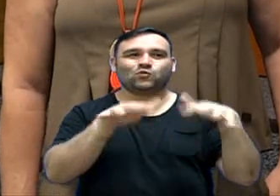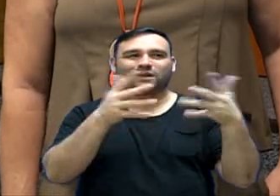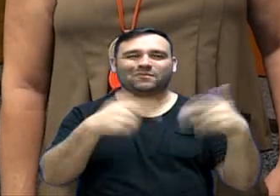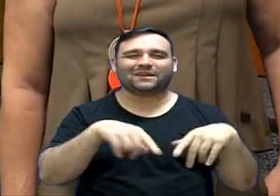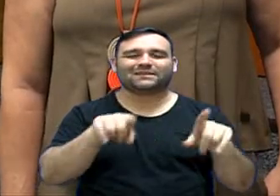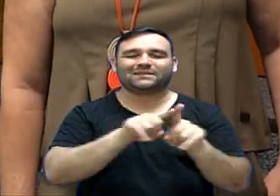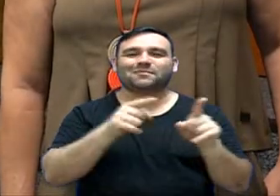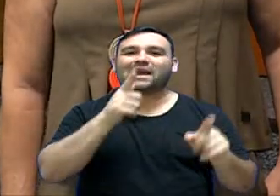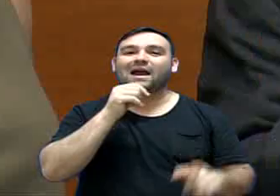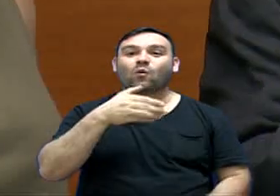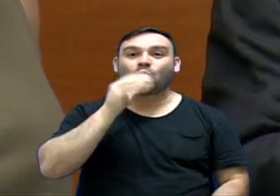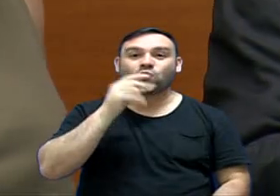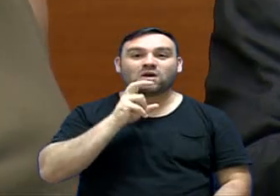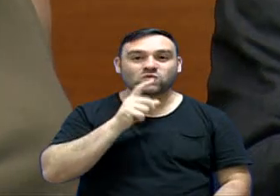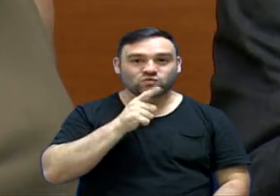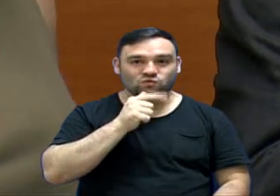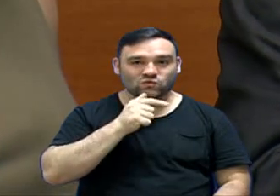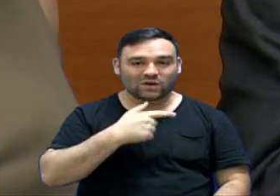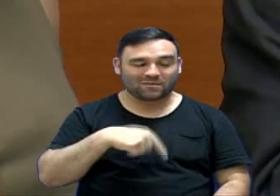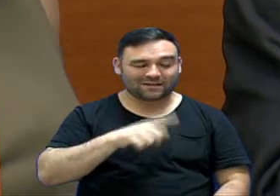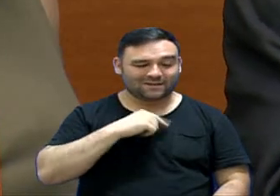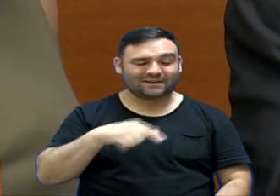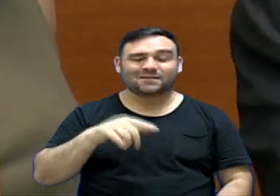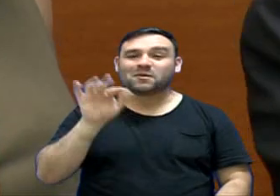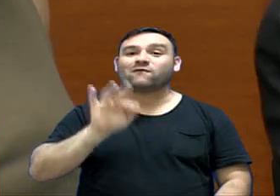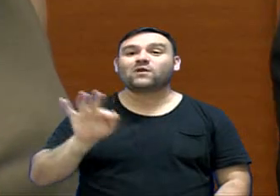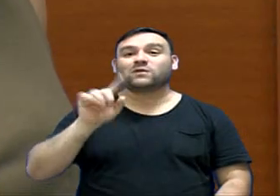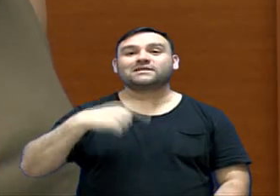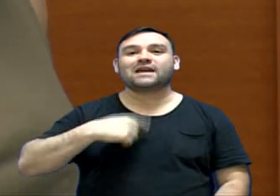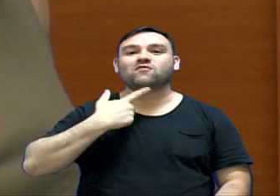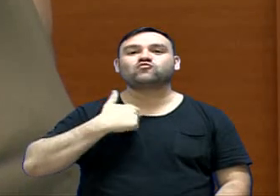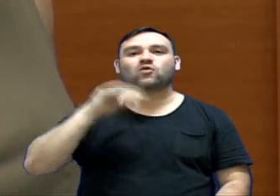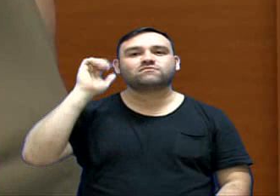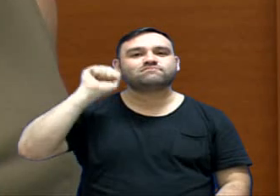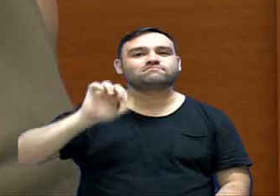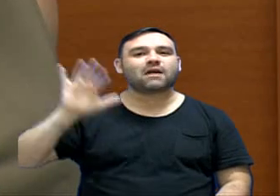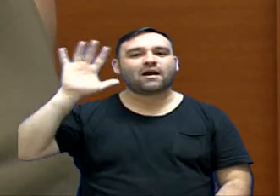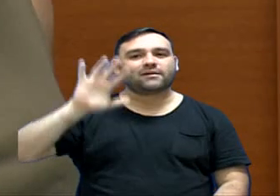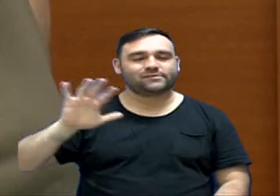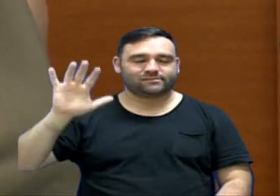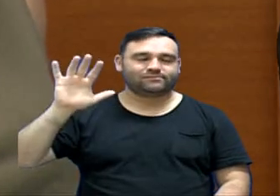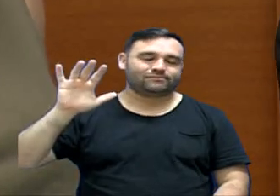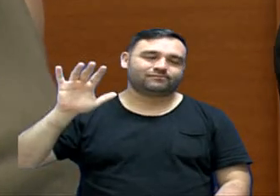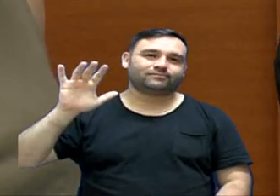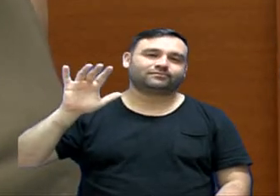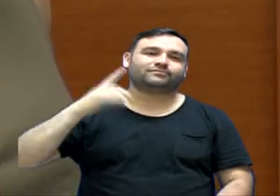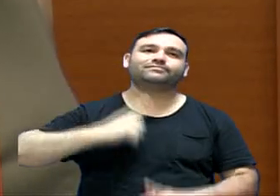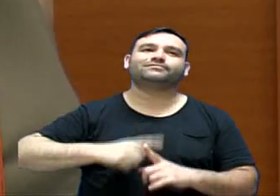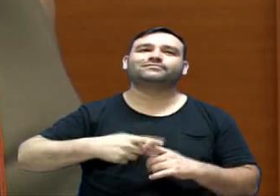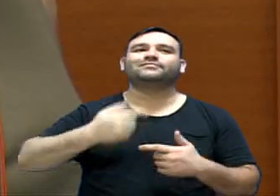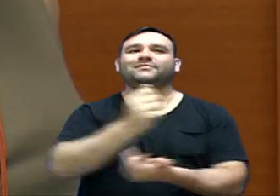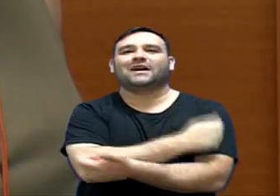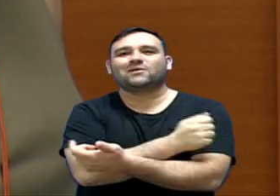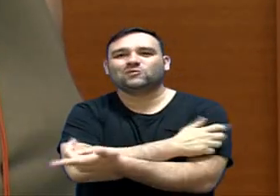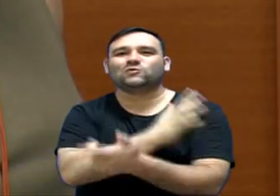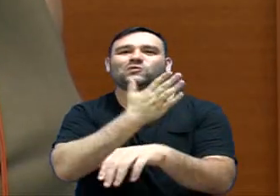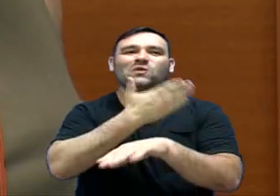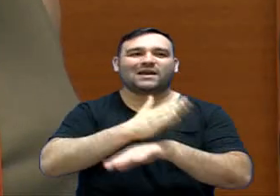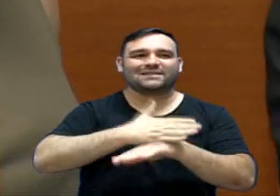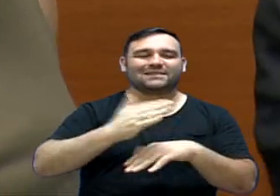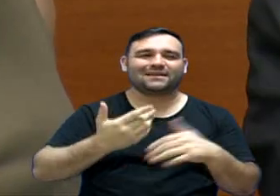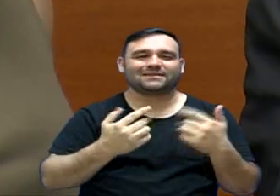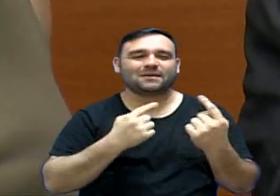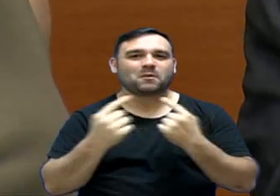Mas, enfim, a faculdade é um sonho, né? Assim... Lidar com aluno, lidar com residente é muito